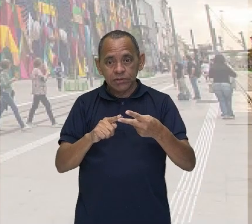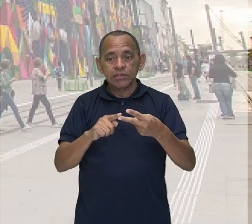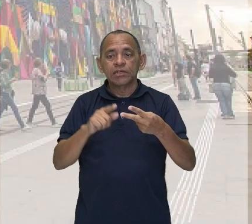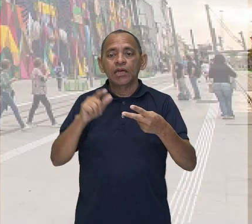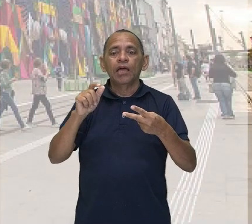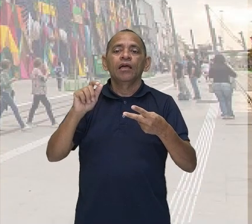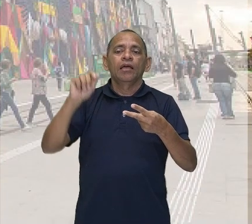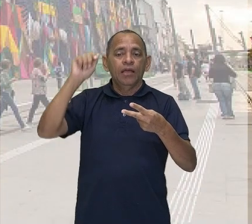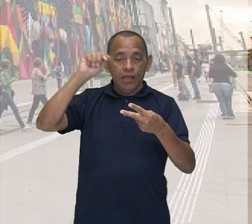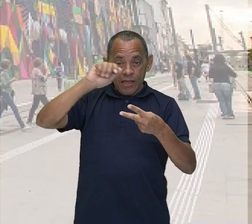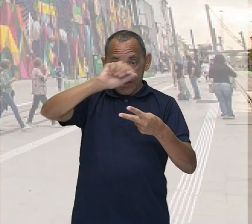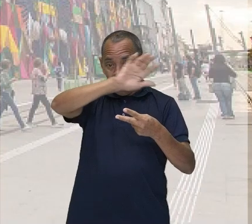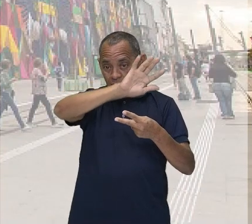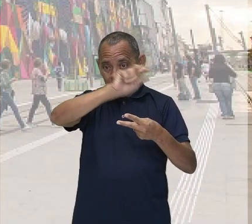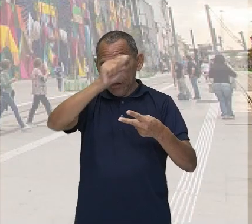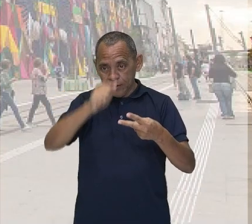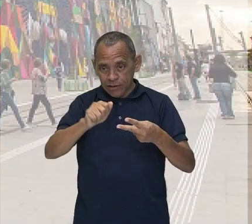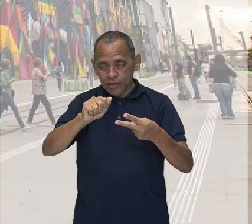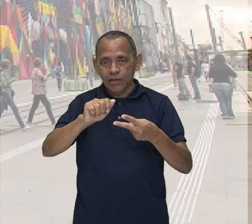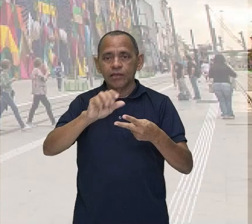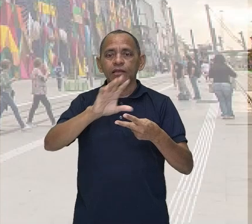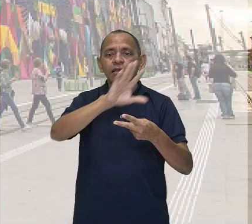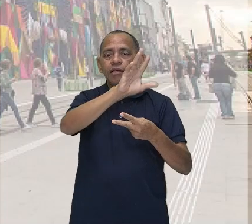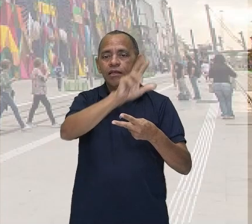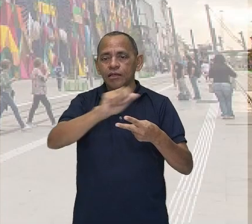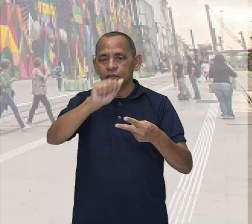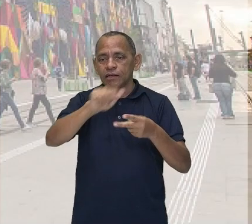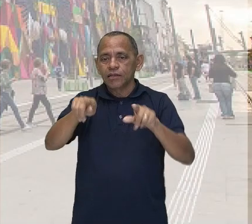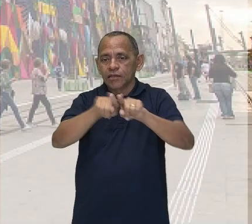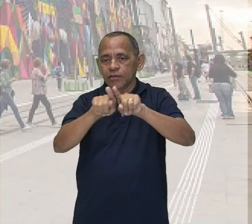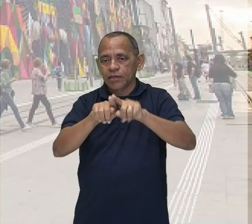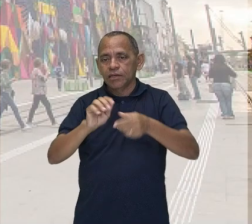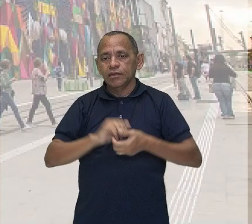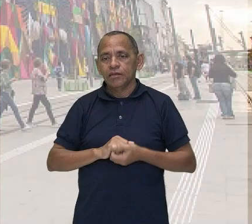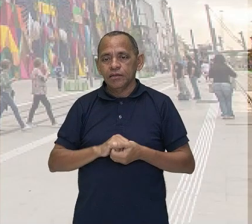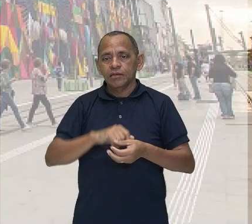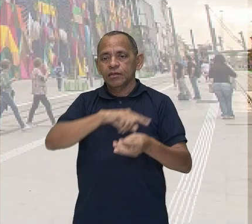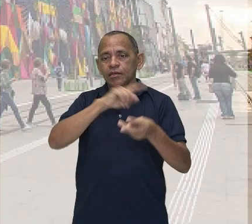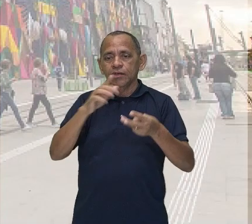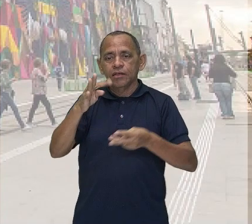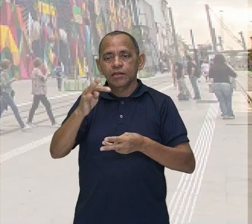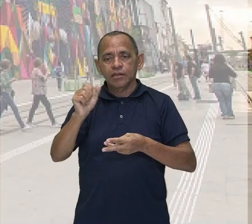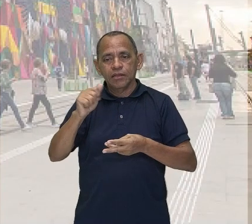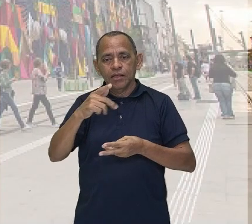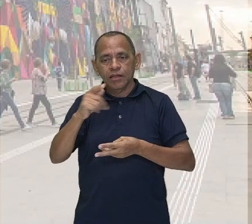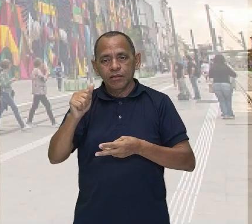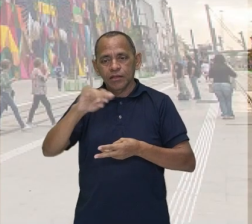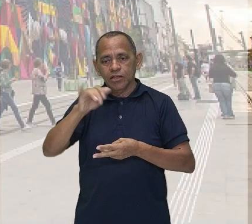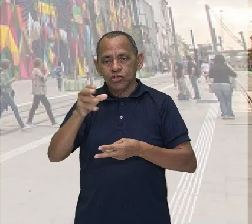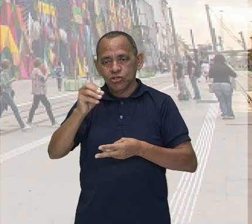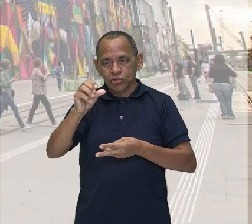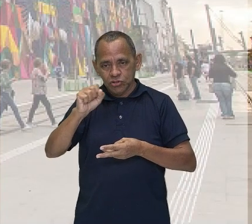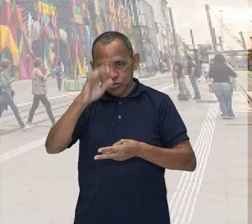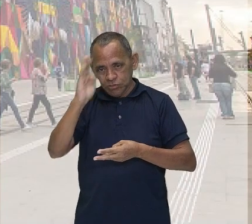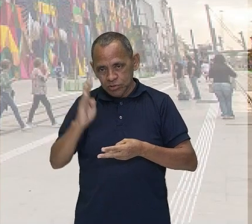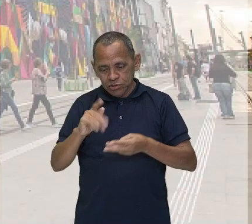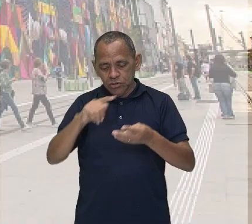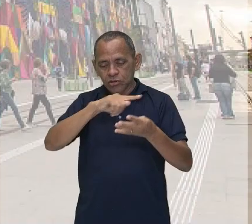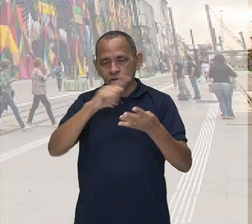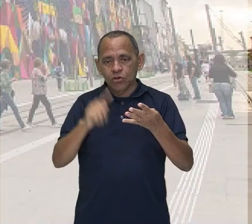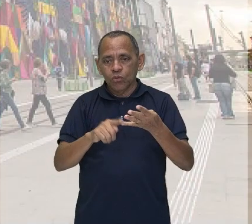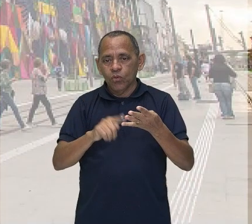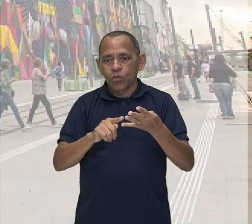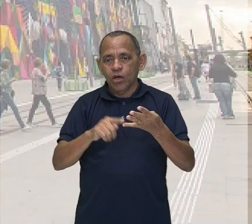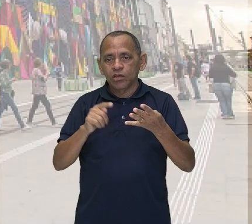E aí pode ver que são, como eu falei, um para cada continente. Nós temos outro também para Tapajós, aqui no Brasil, e um quarto que é